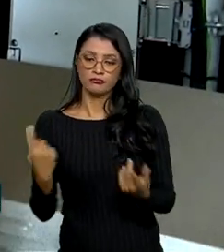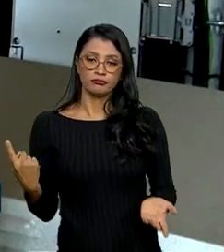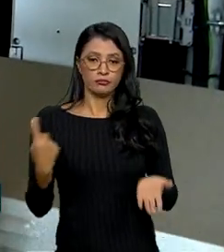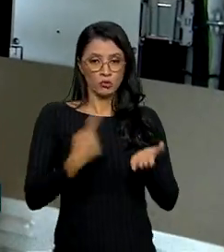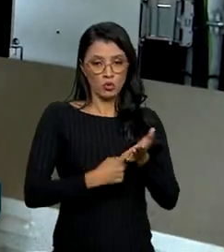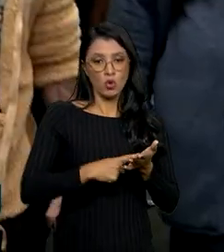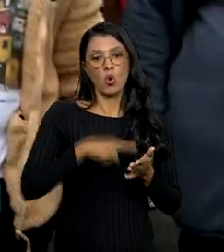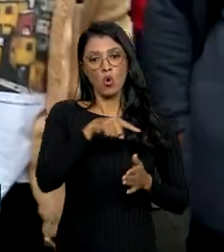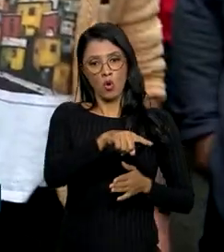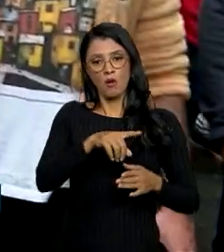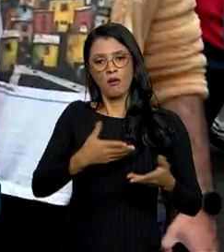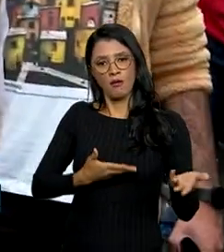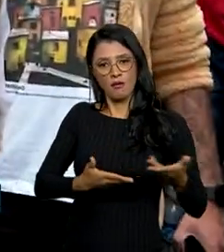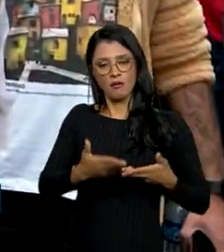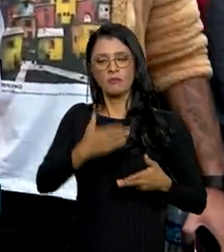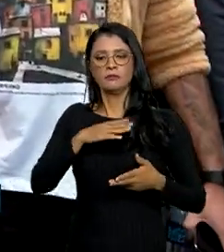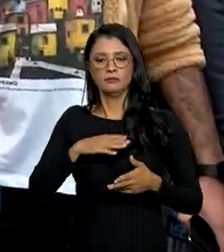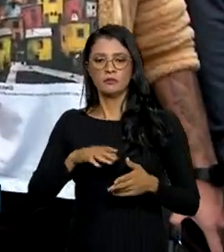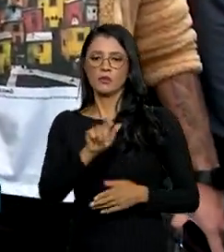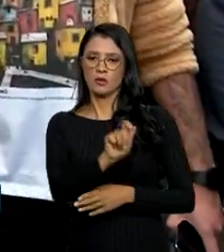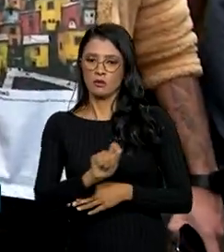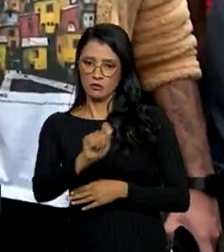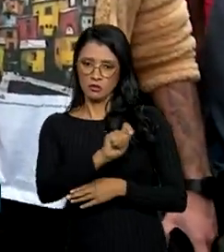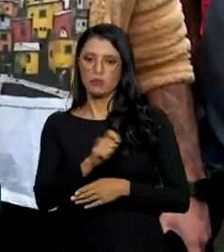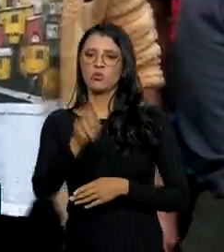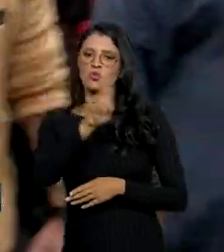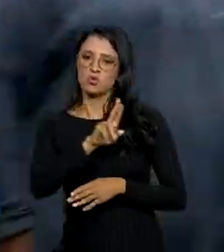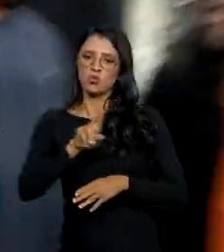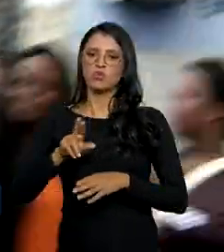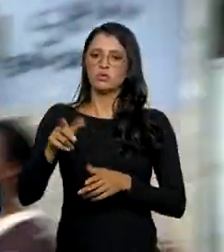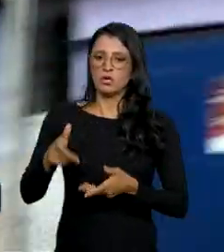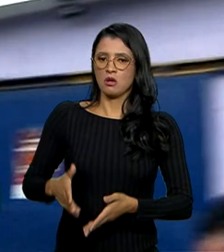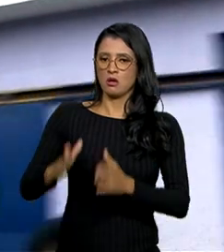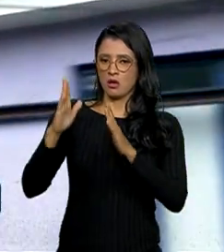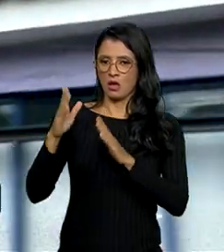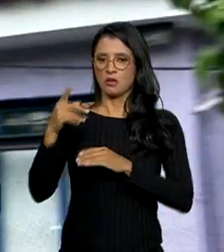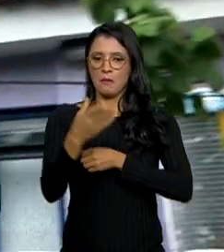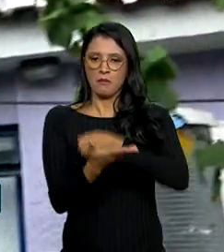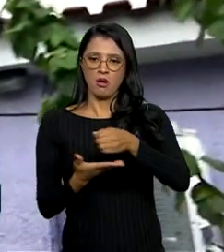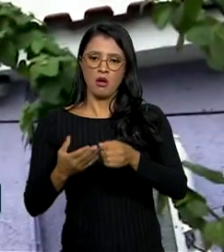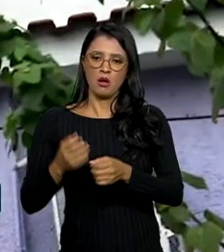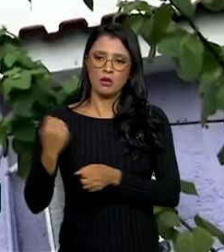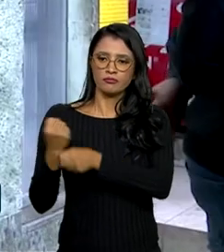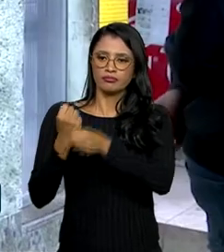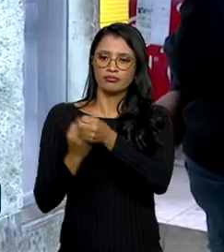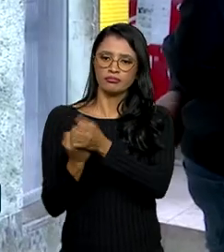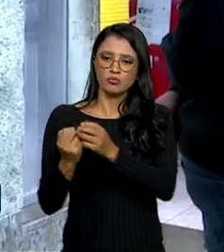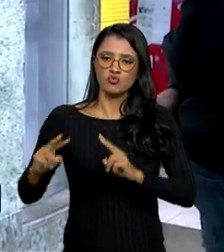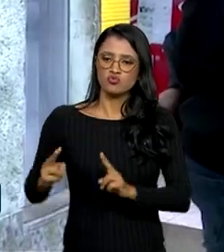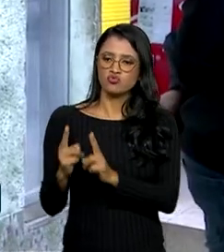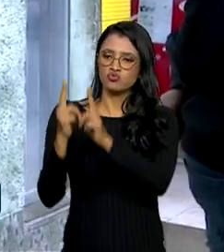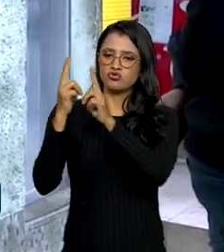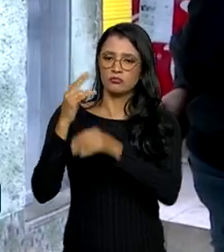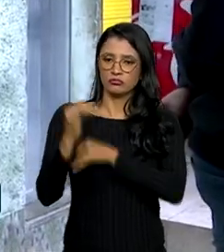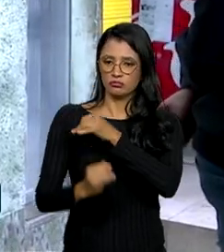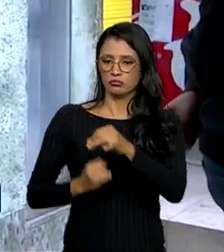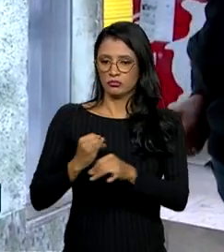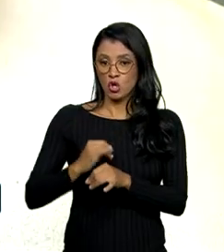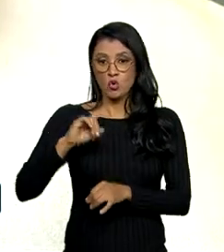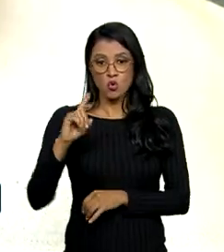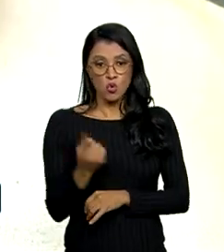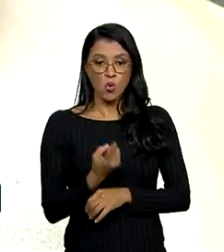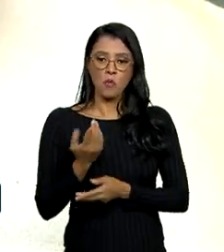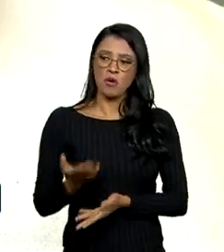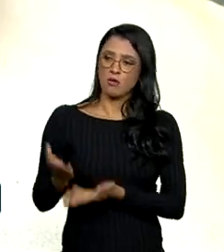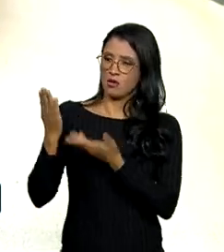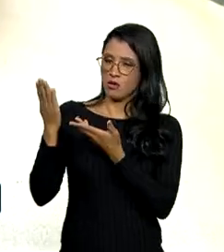com a ONG. A empresa utiliza imóveis da comunidade como base para a instalação de antenas de internet. Uma delas